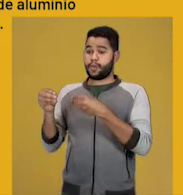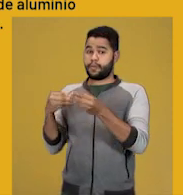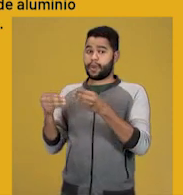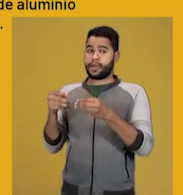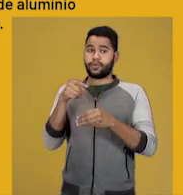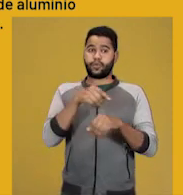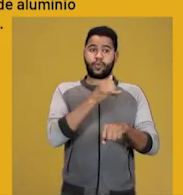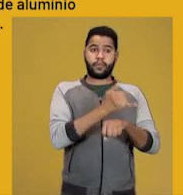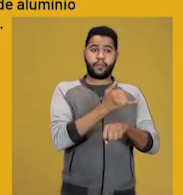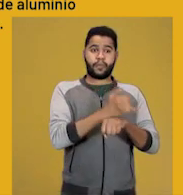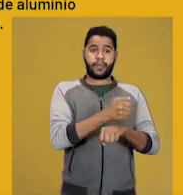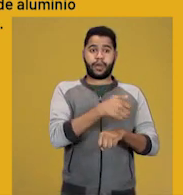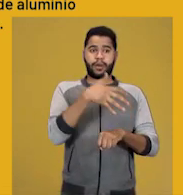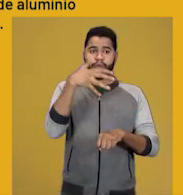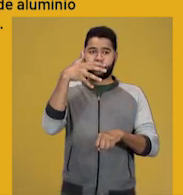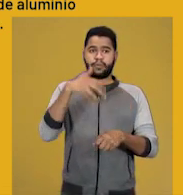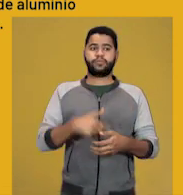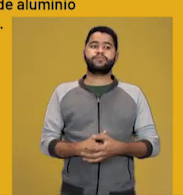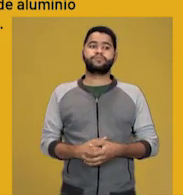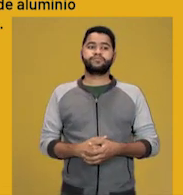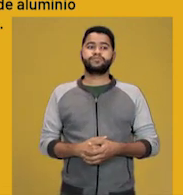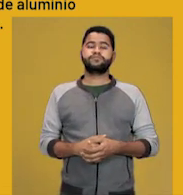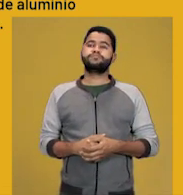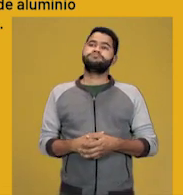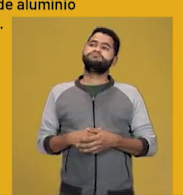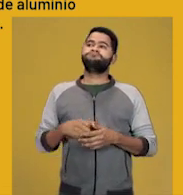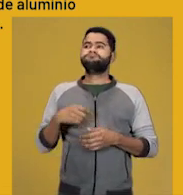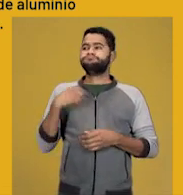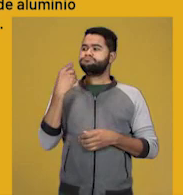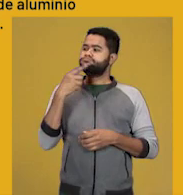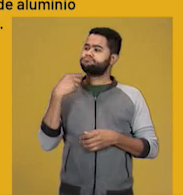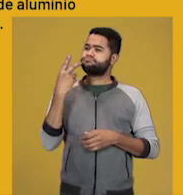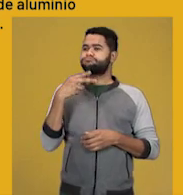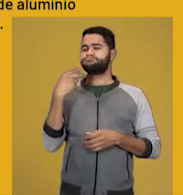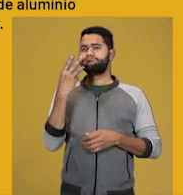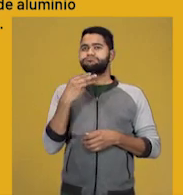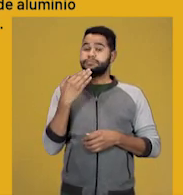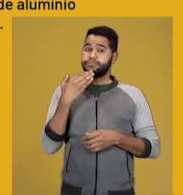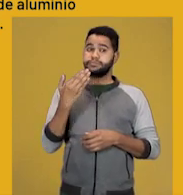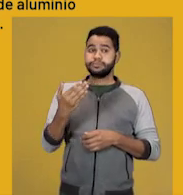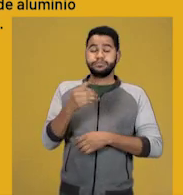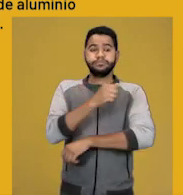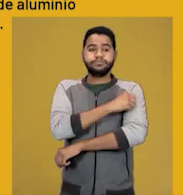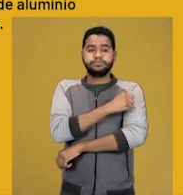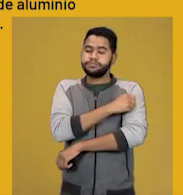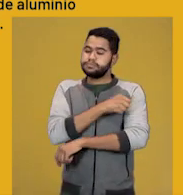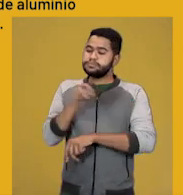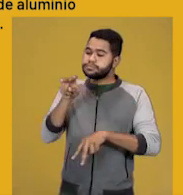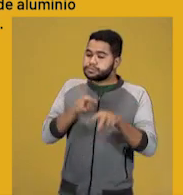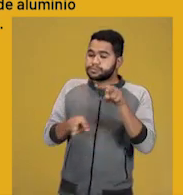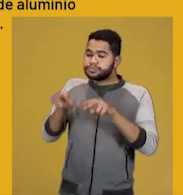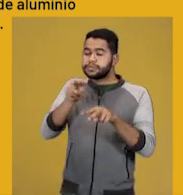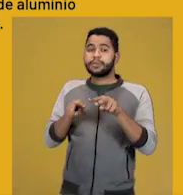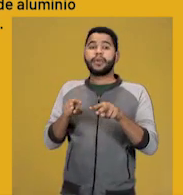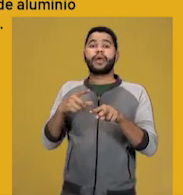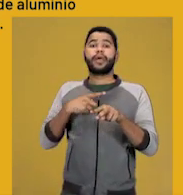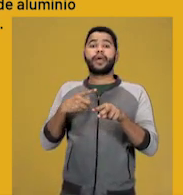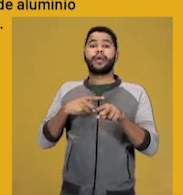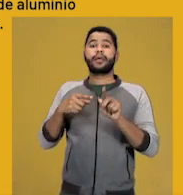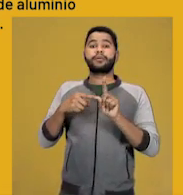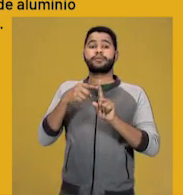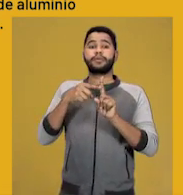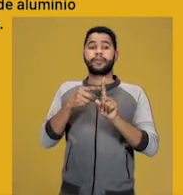sobre a mesa do laboratório. Após algumas horas, ele pede aos alunos que avaliem a temperatura das duas